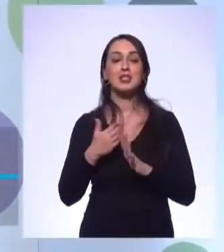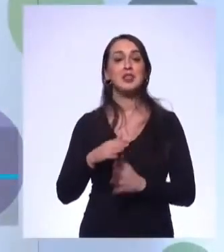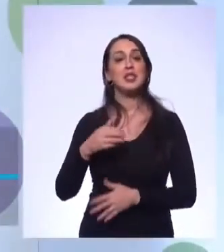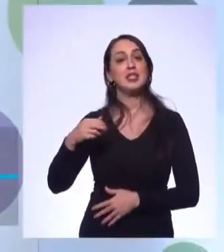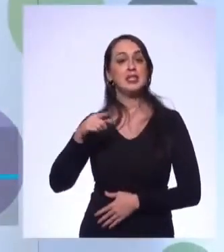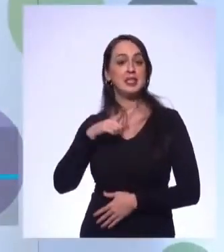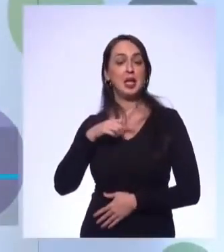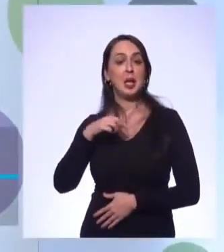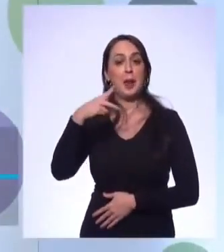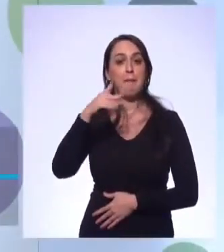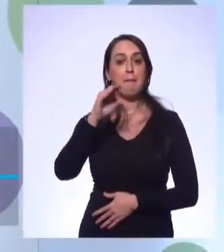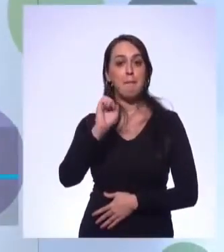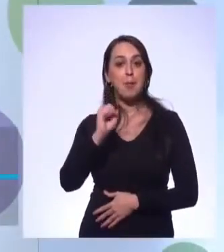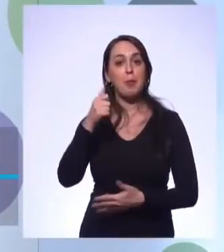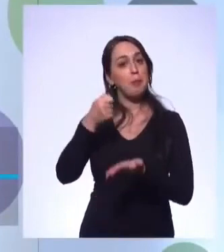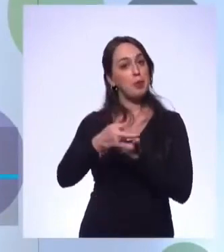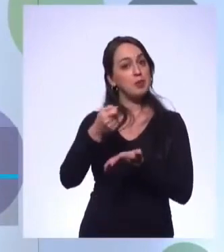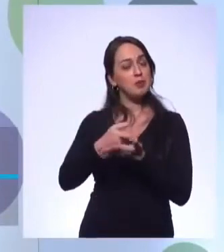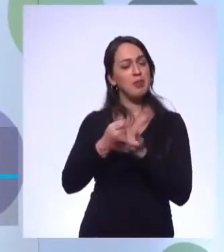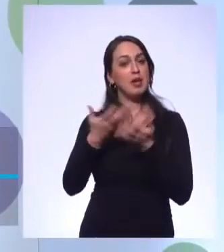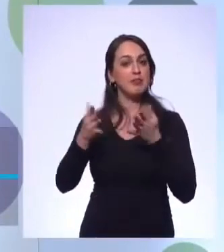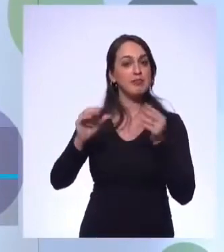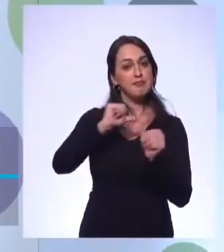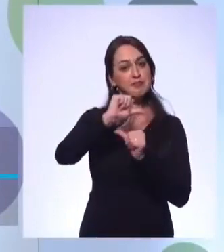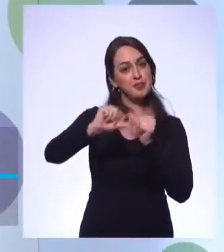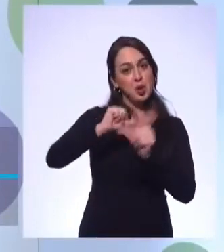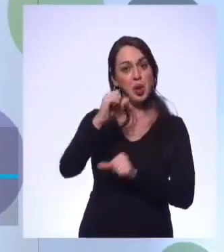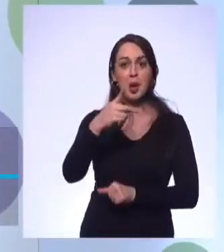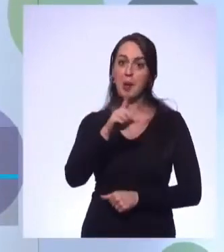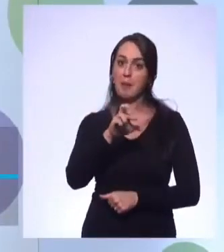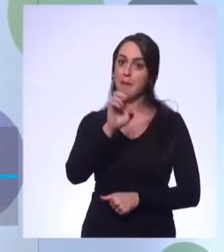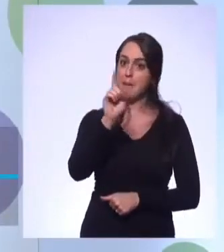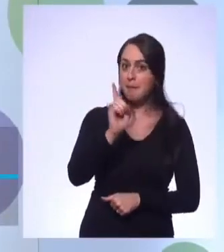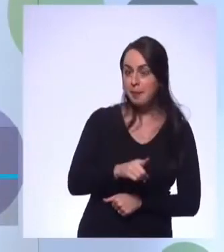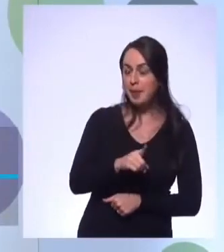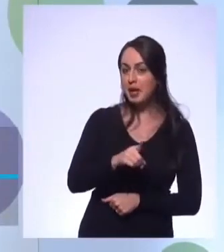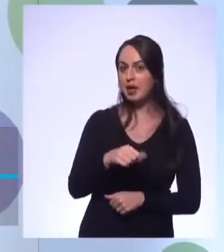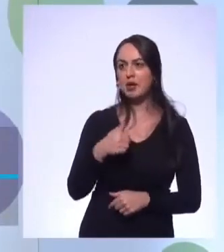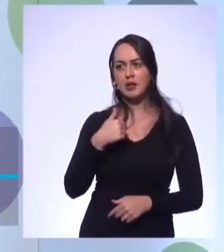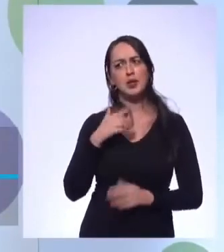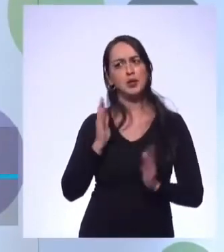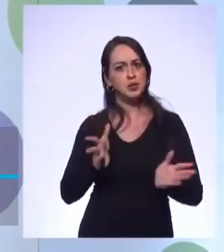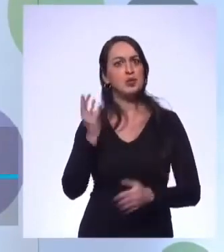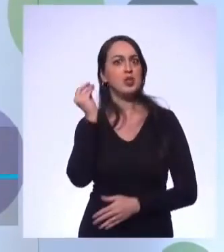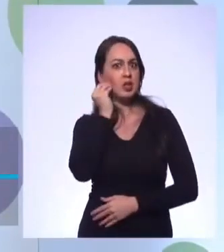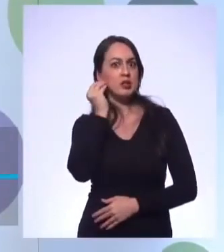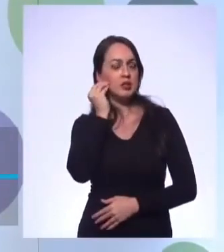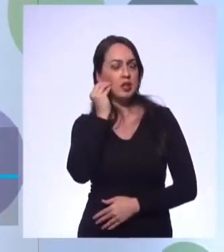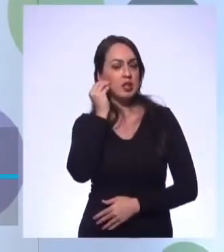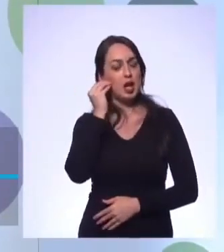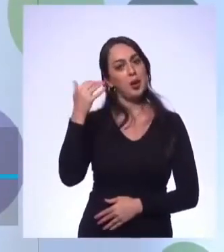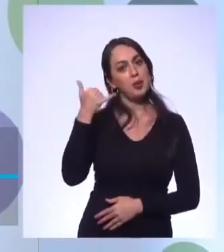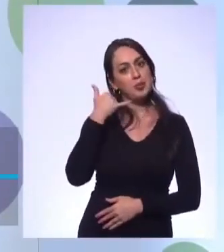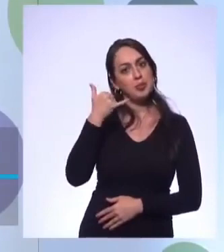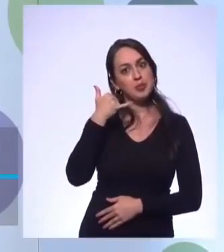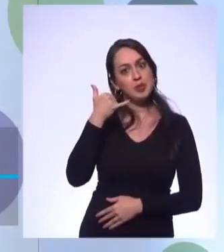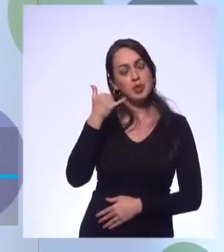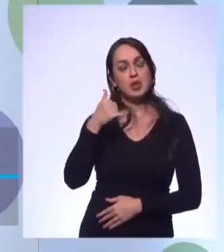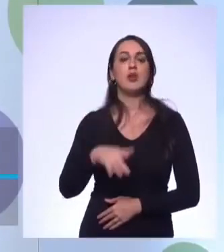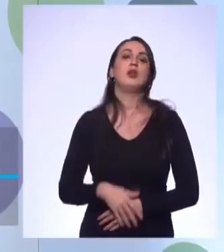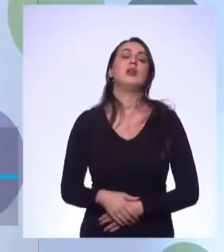pré-pago. E aí, gente, já tentaram? Então. Porque eu já tentei. É terrível. A gente sempre tem que ir à loja pessoalmente e reivindicar. Eu vou reivindicar uma